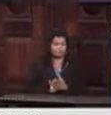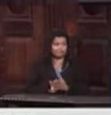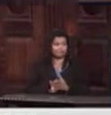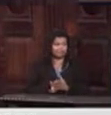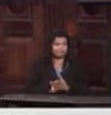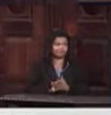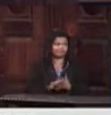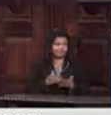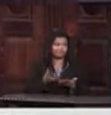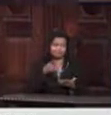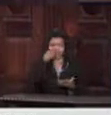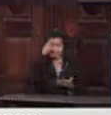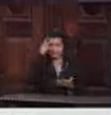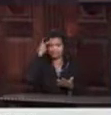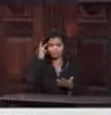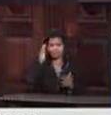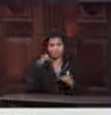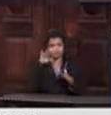ficar os delinquentes.